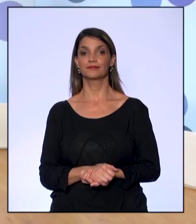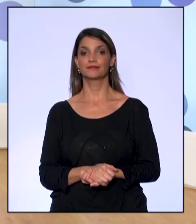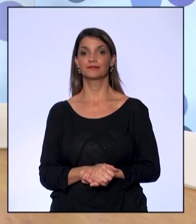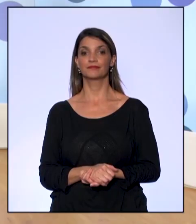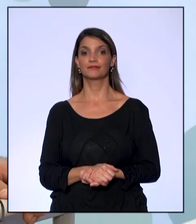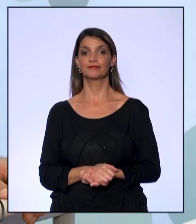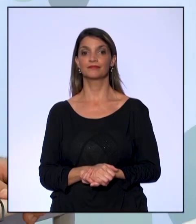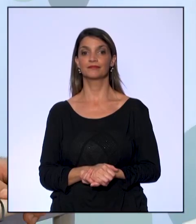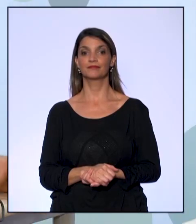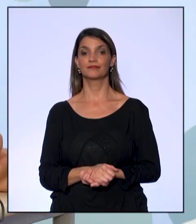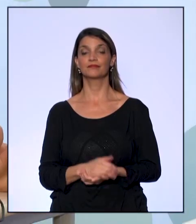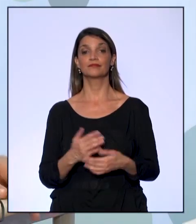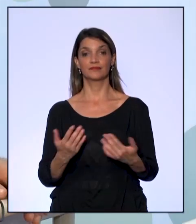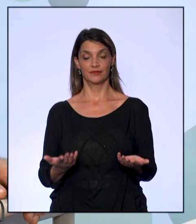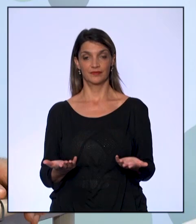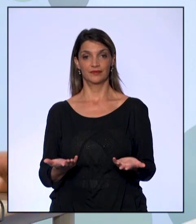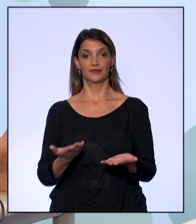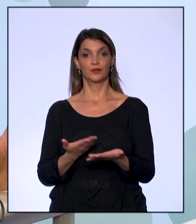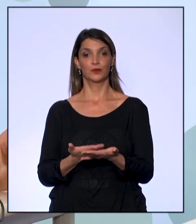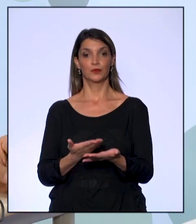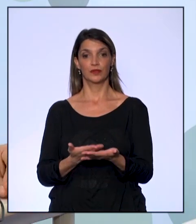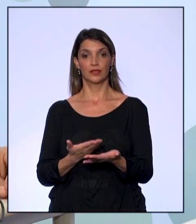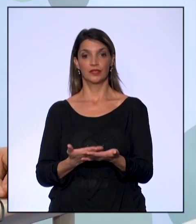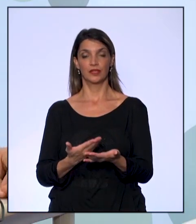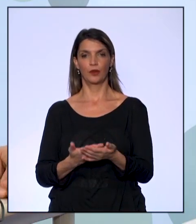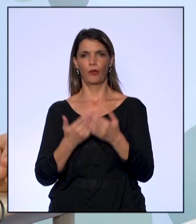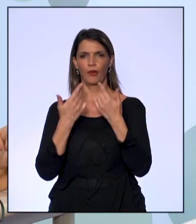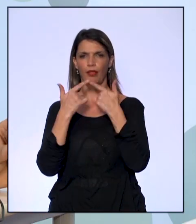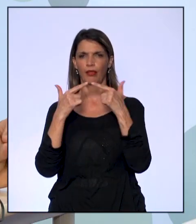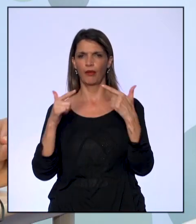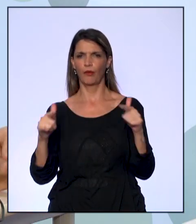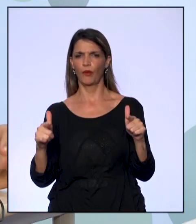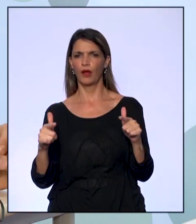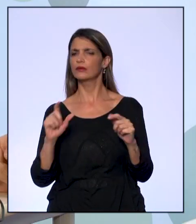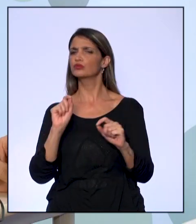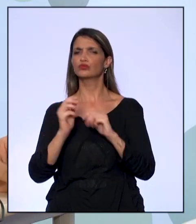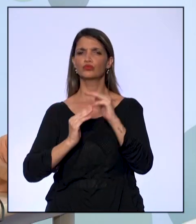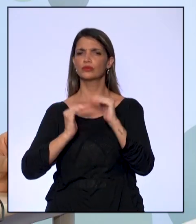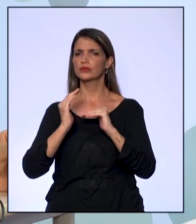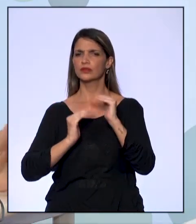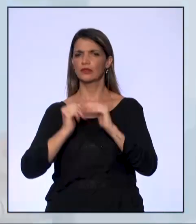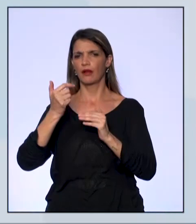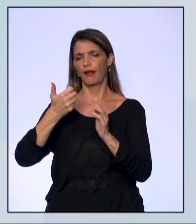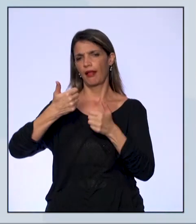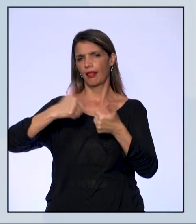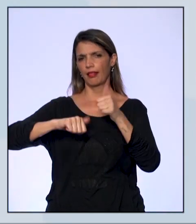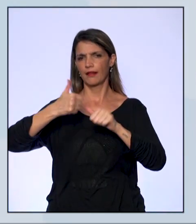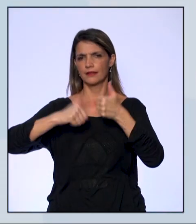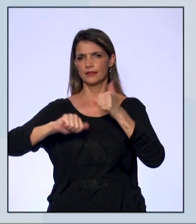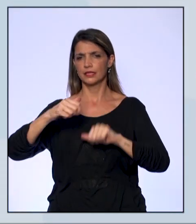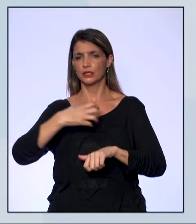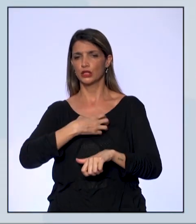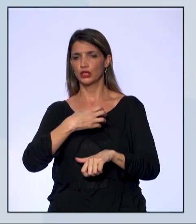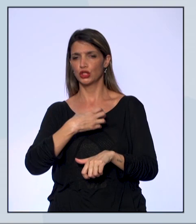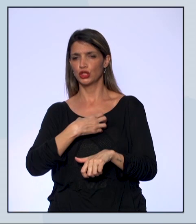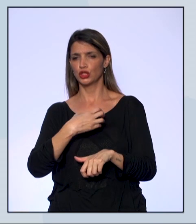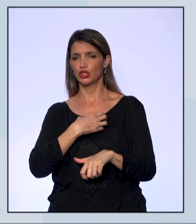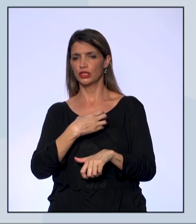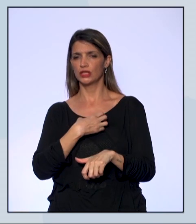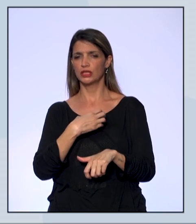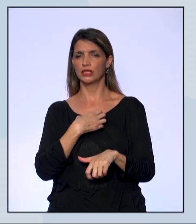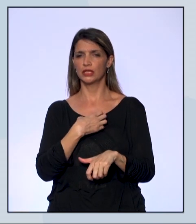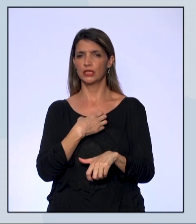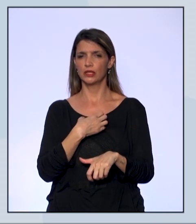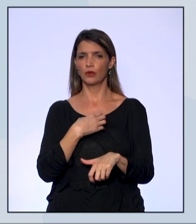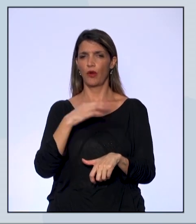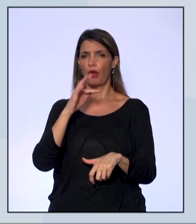prova é um essa aula né figura de linguagem vai abordar habilidade que é analisar os efeitos de sentido provocados pelo uso das